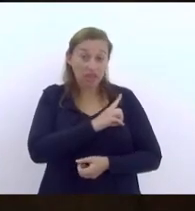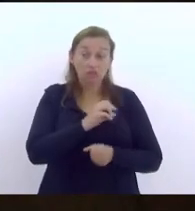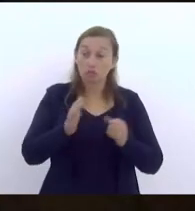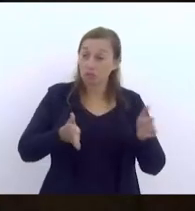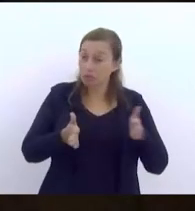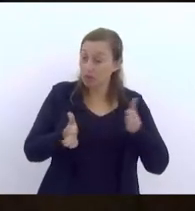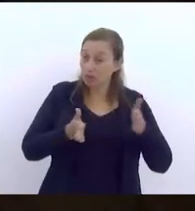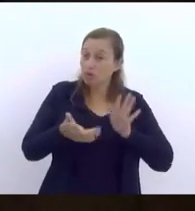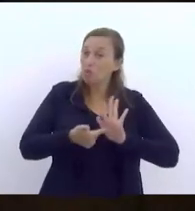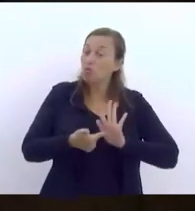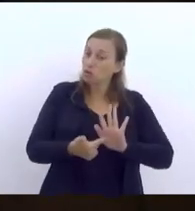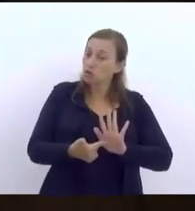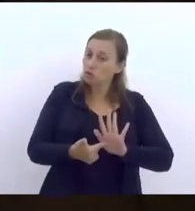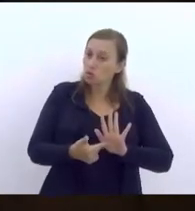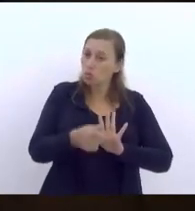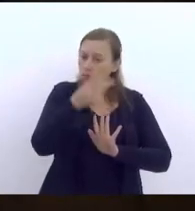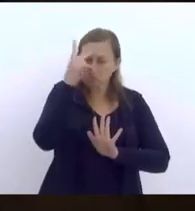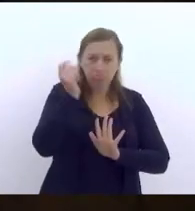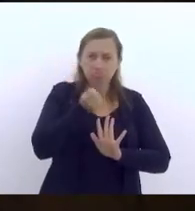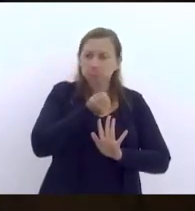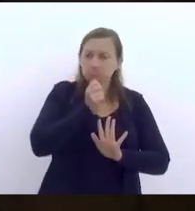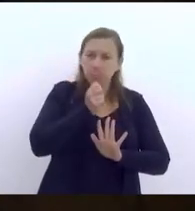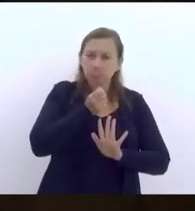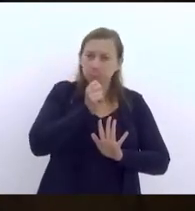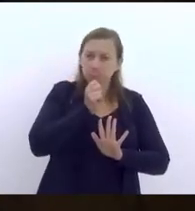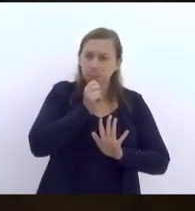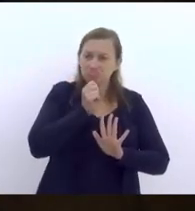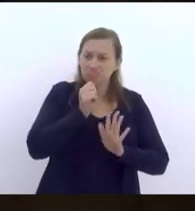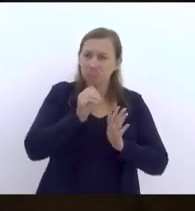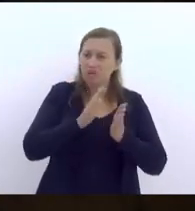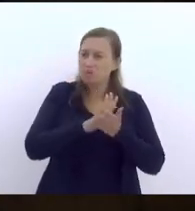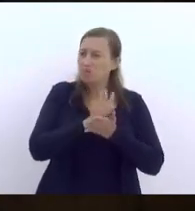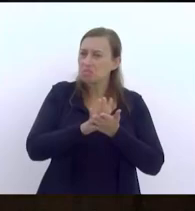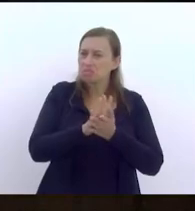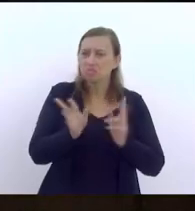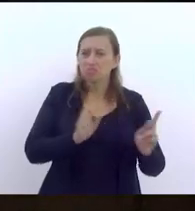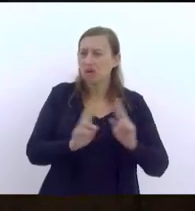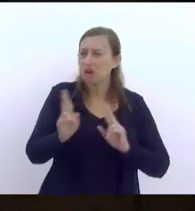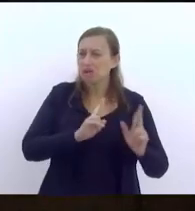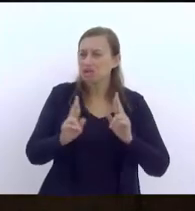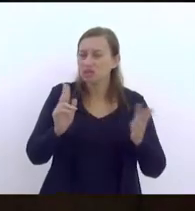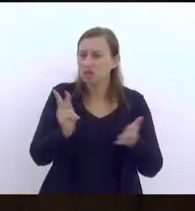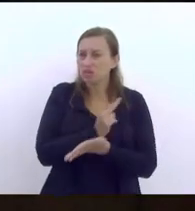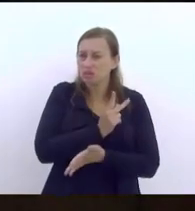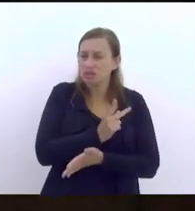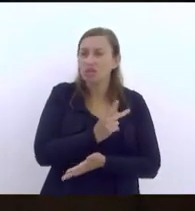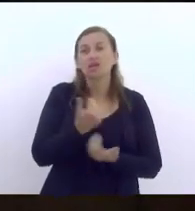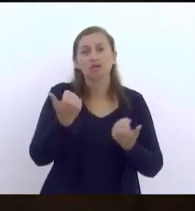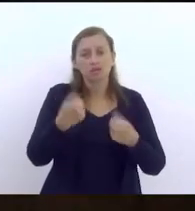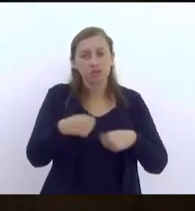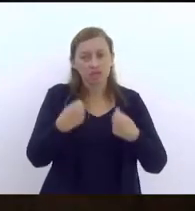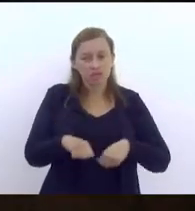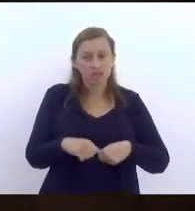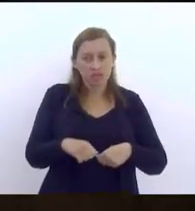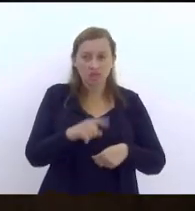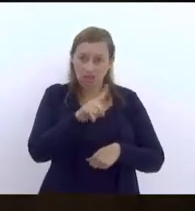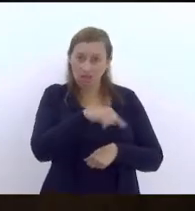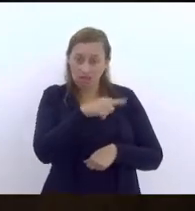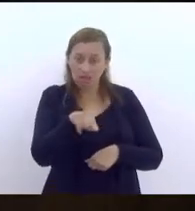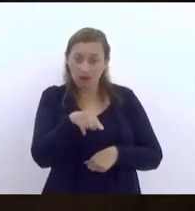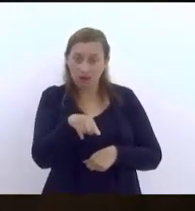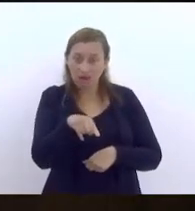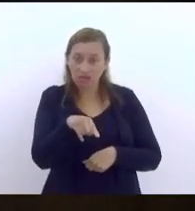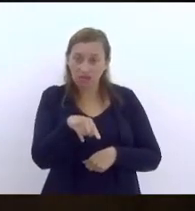aqui e mostrou, não tem nenhuma relação dos atos que aconteceram e que tem que ser discriminados, tem que